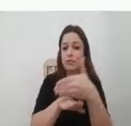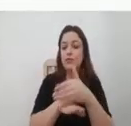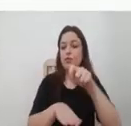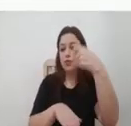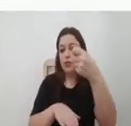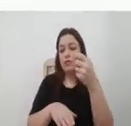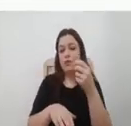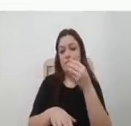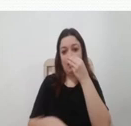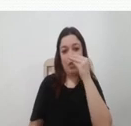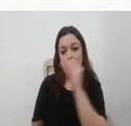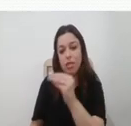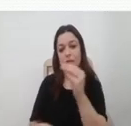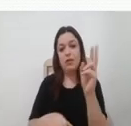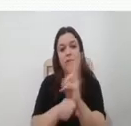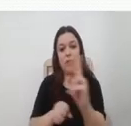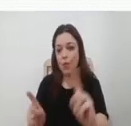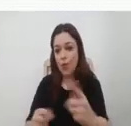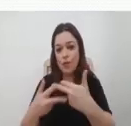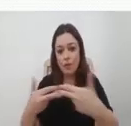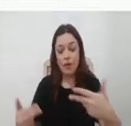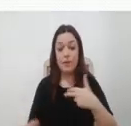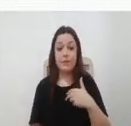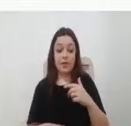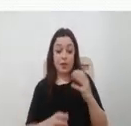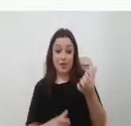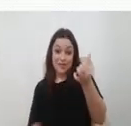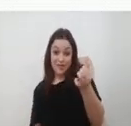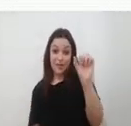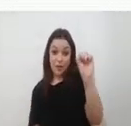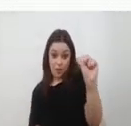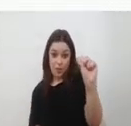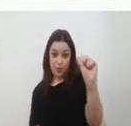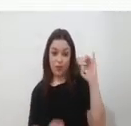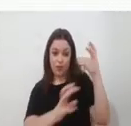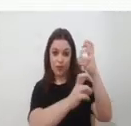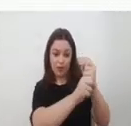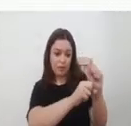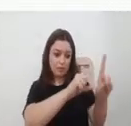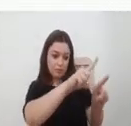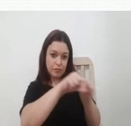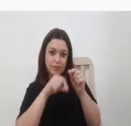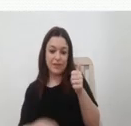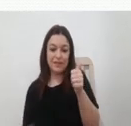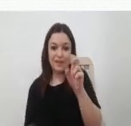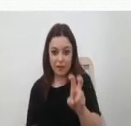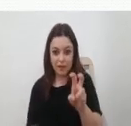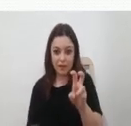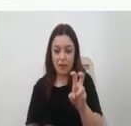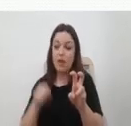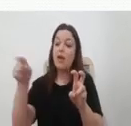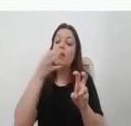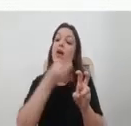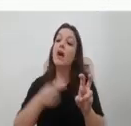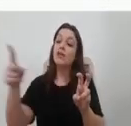maus tratos, né, de negligência ou não. Dos 15 casos que eu considerei como situações de negligência, os